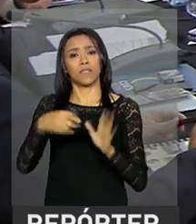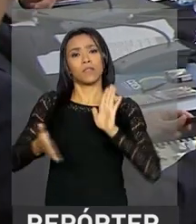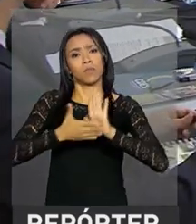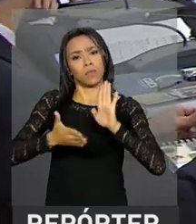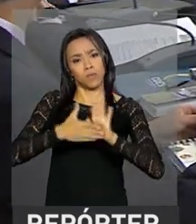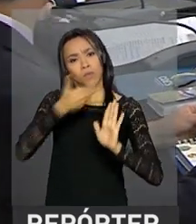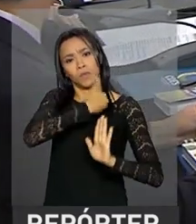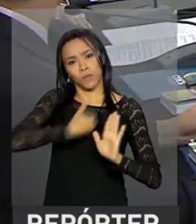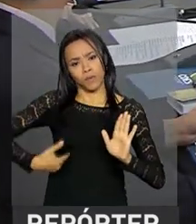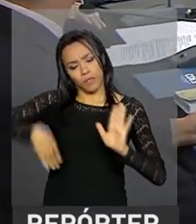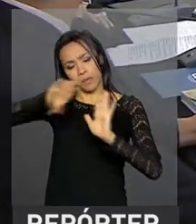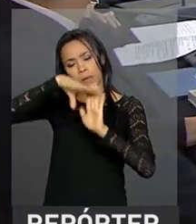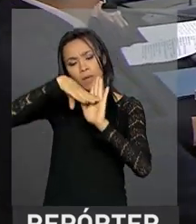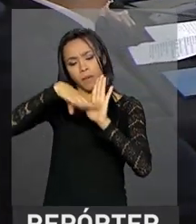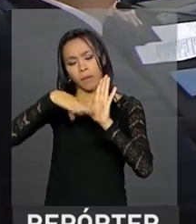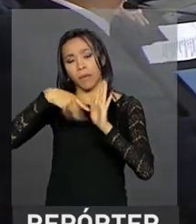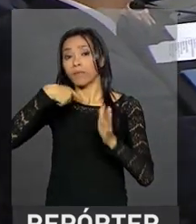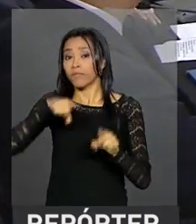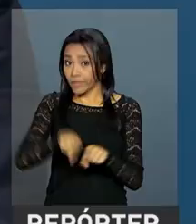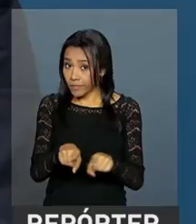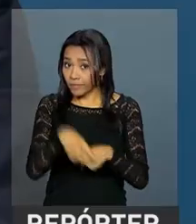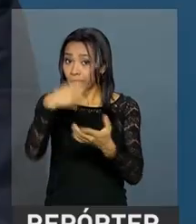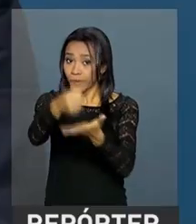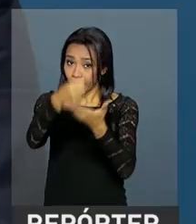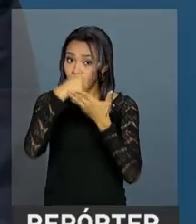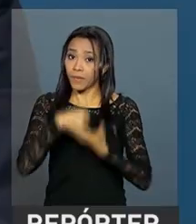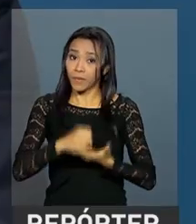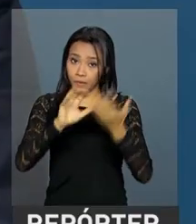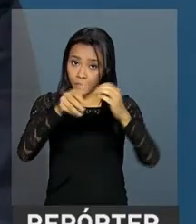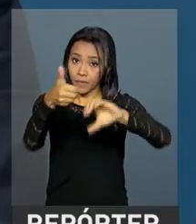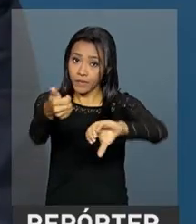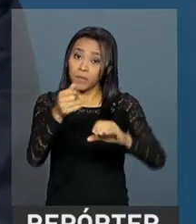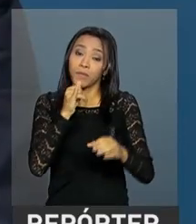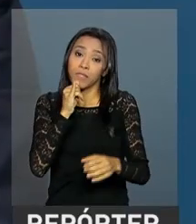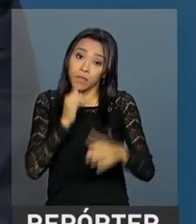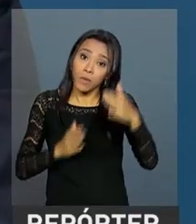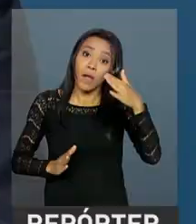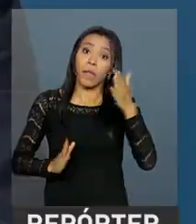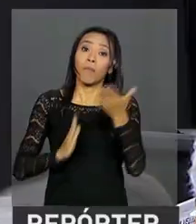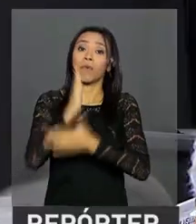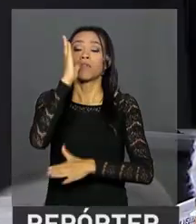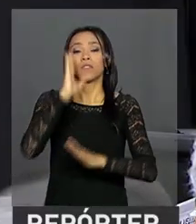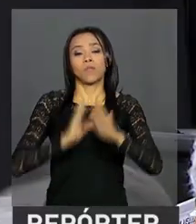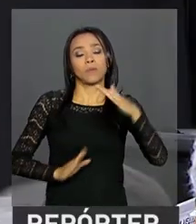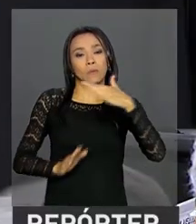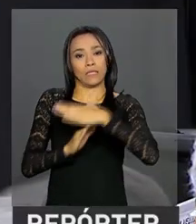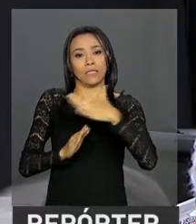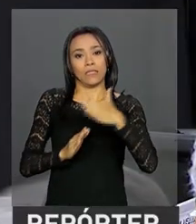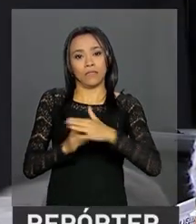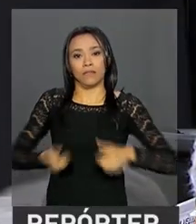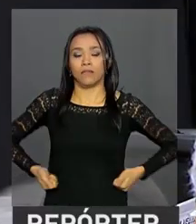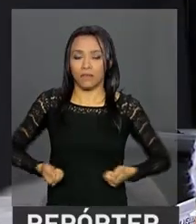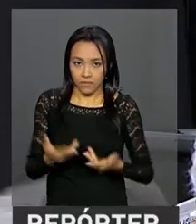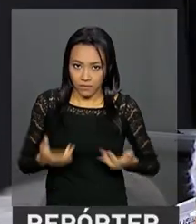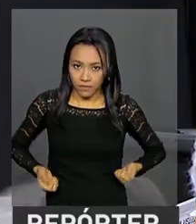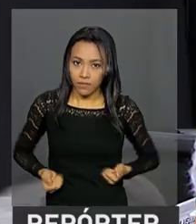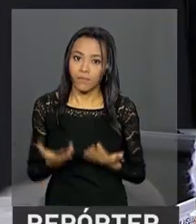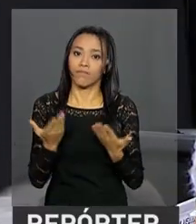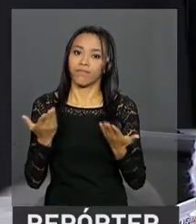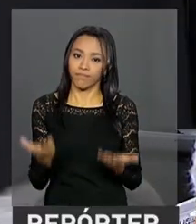pelo governo com o apoio do Congresso Nacional, como a aprovação do teto de gastos. Nós temos